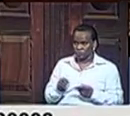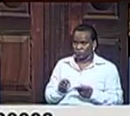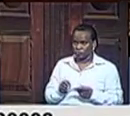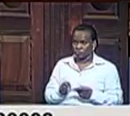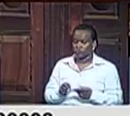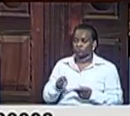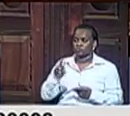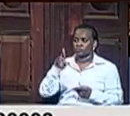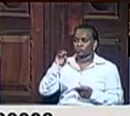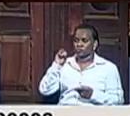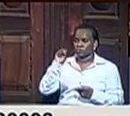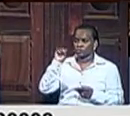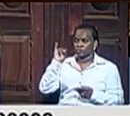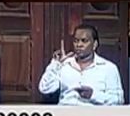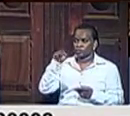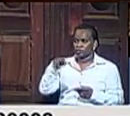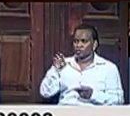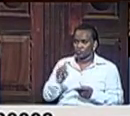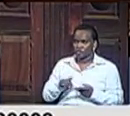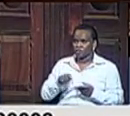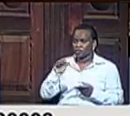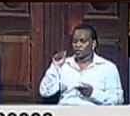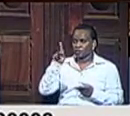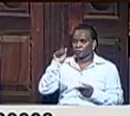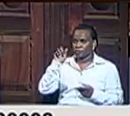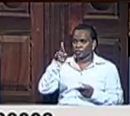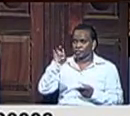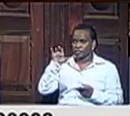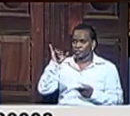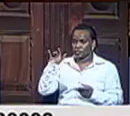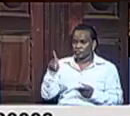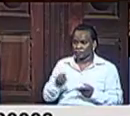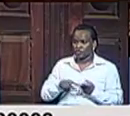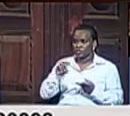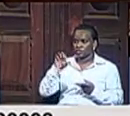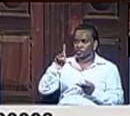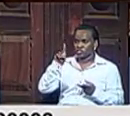A Rosimeire Ferreira, Aparecida Ferreira e o Edilson,